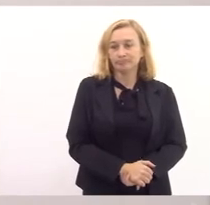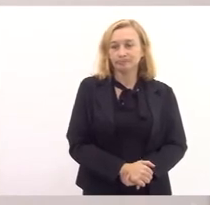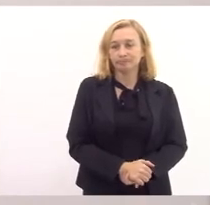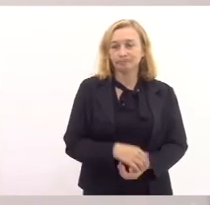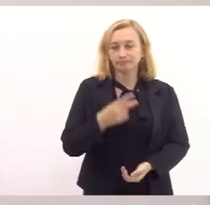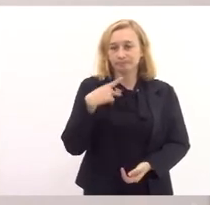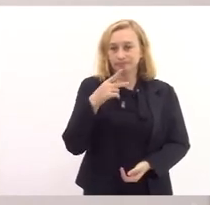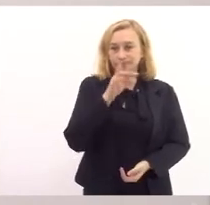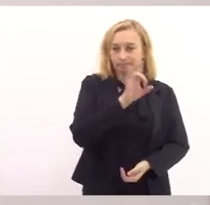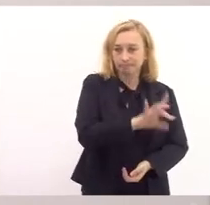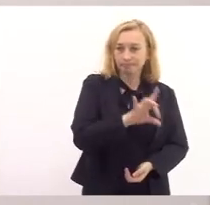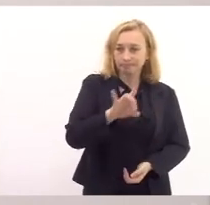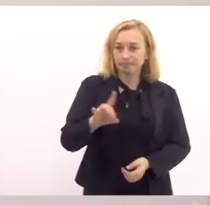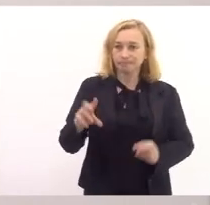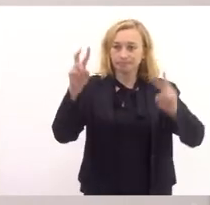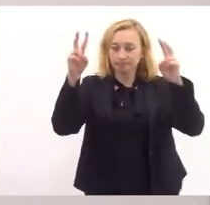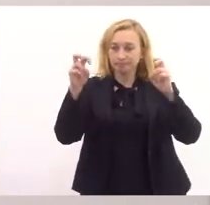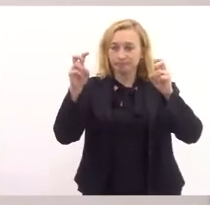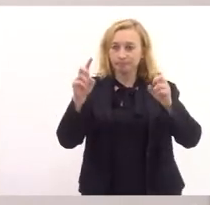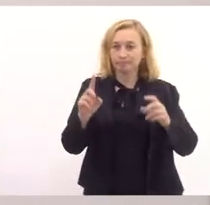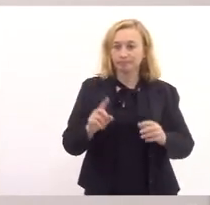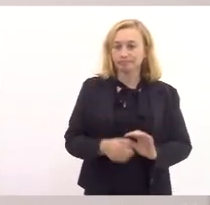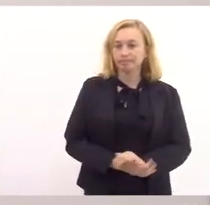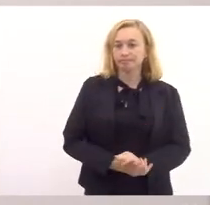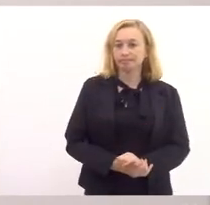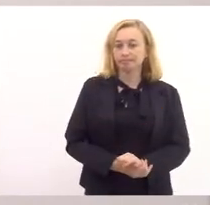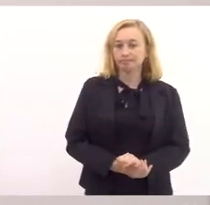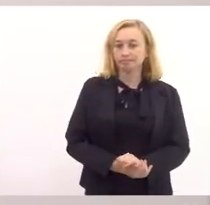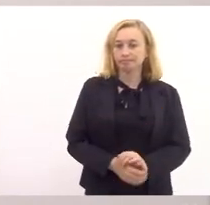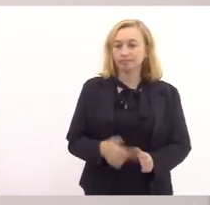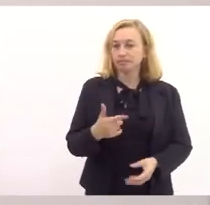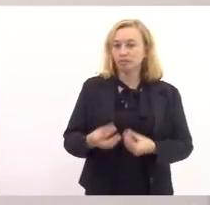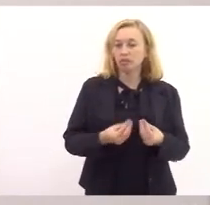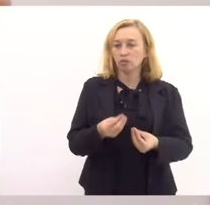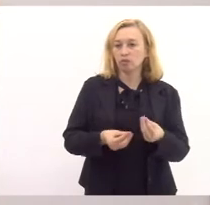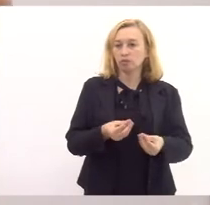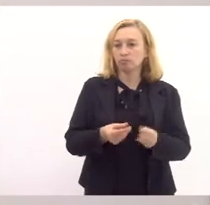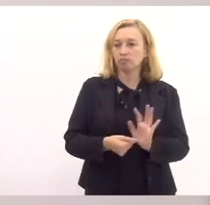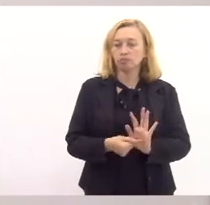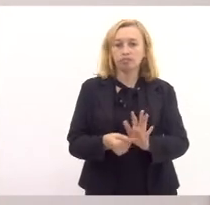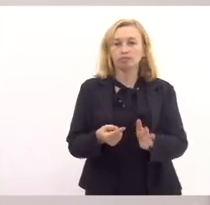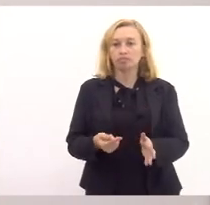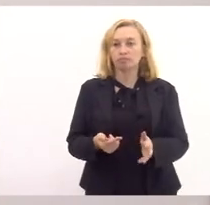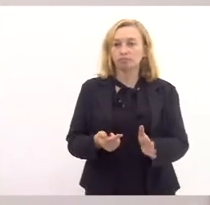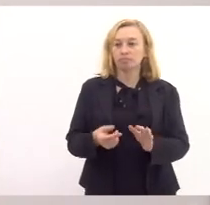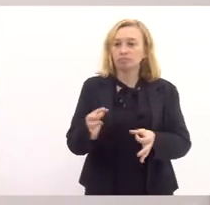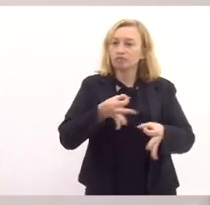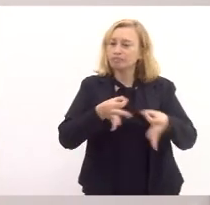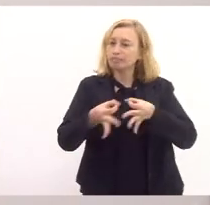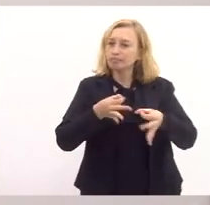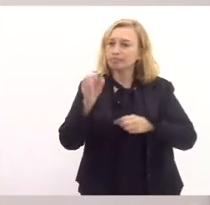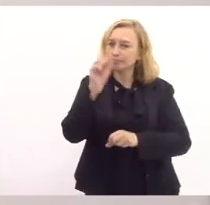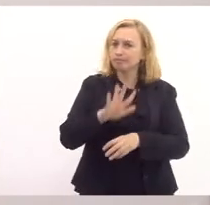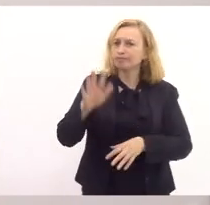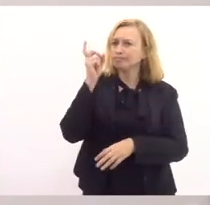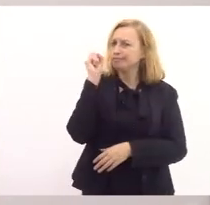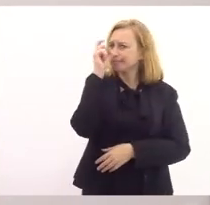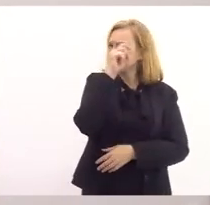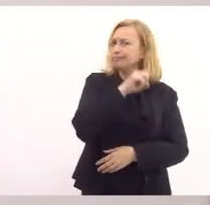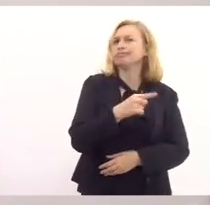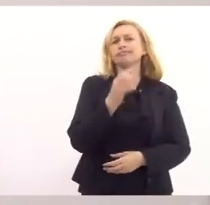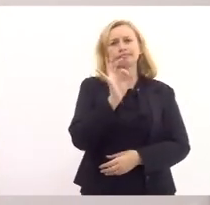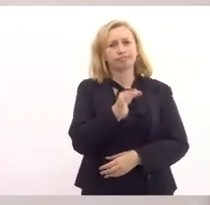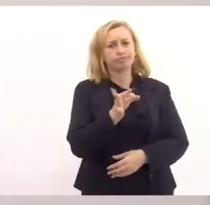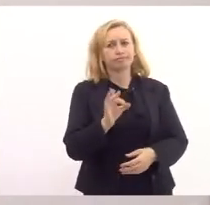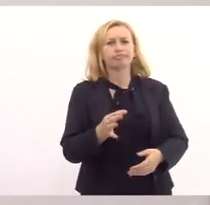falar em cada um desses temas sem mostrar que se a gente não se organiza de uma forma geral, fica difícil de dar